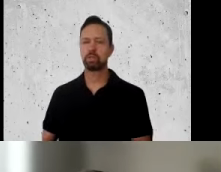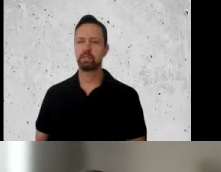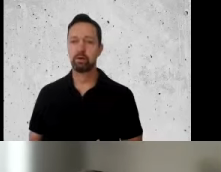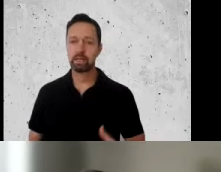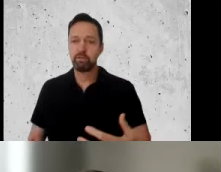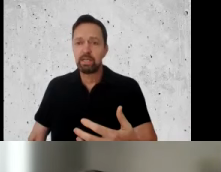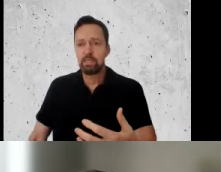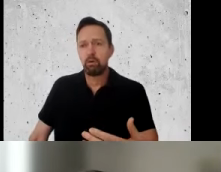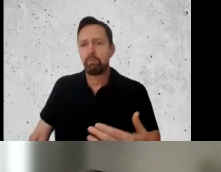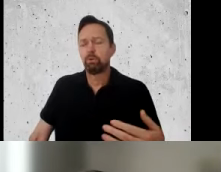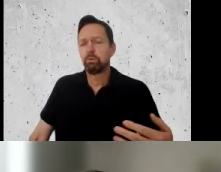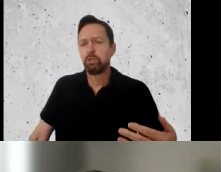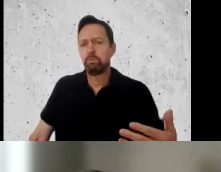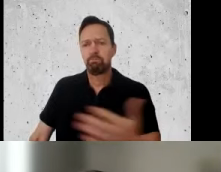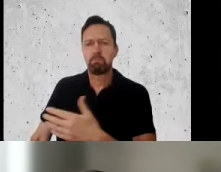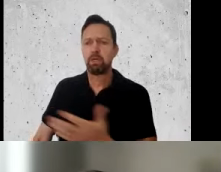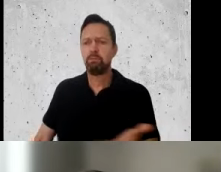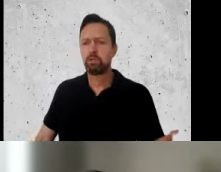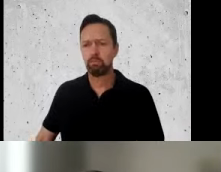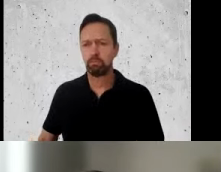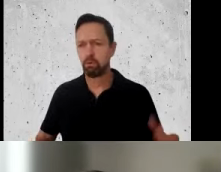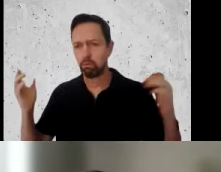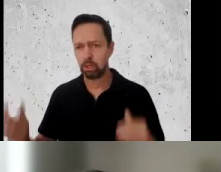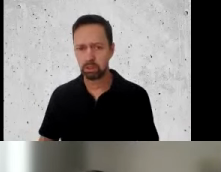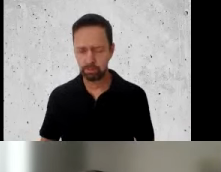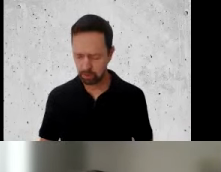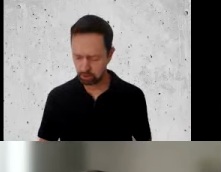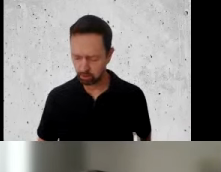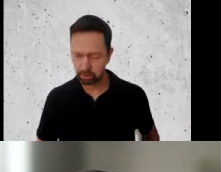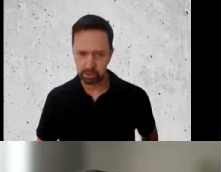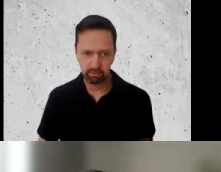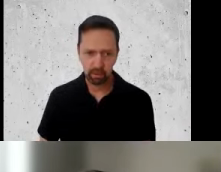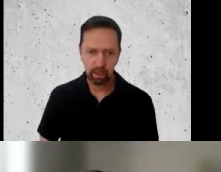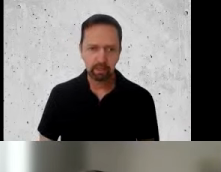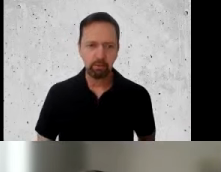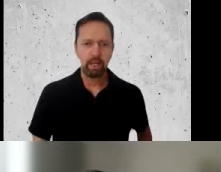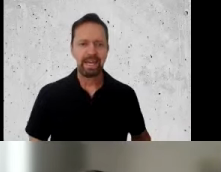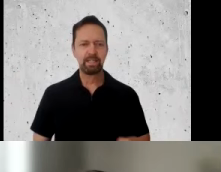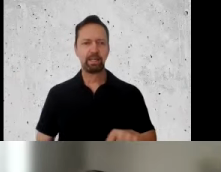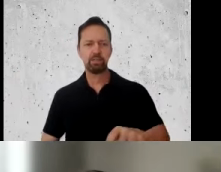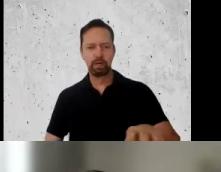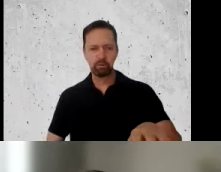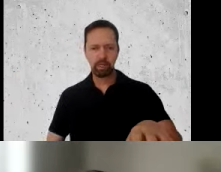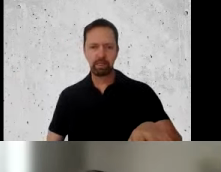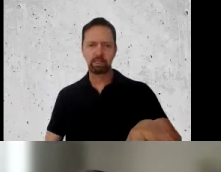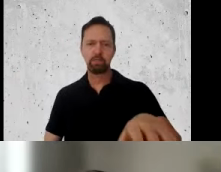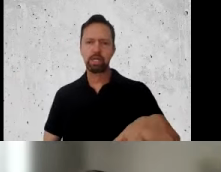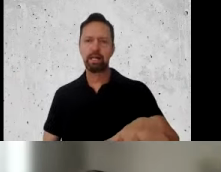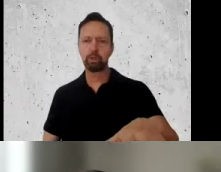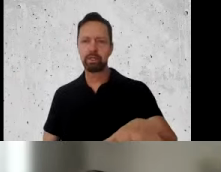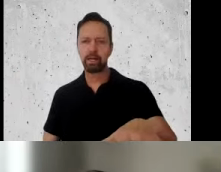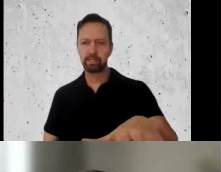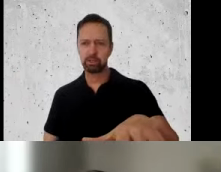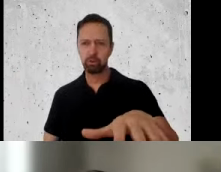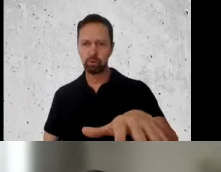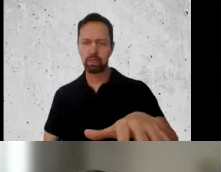esses custos de transação, às vezes ao ponto de impedir, o negócio simplesmente não acontece. Então, esse caso é um caso bem interessante, isso é lá